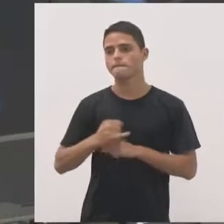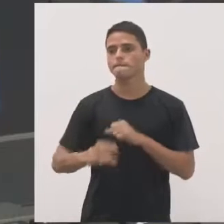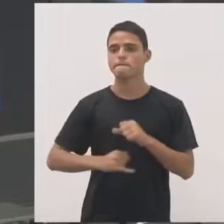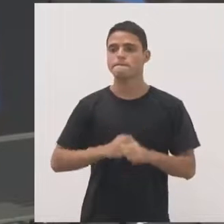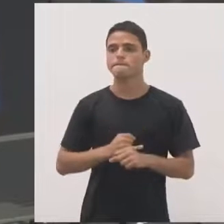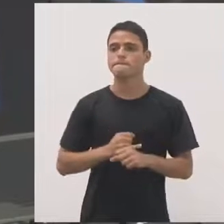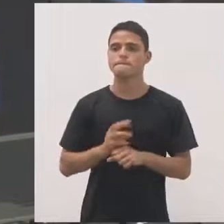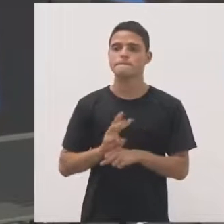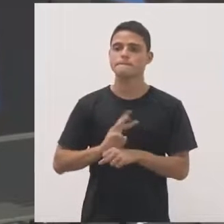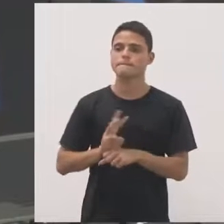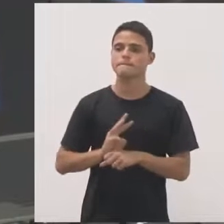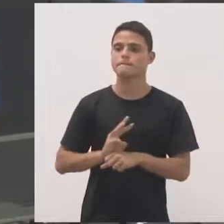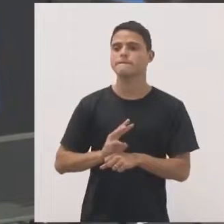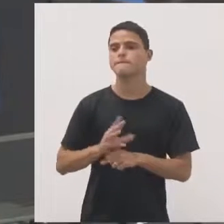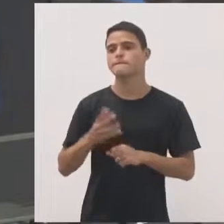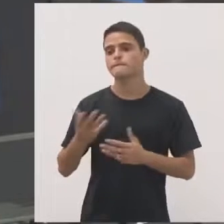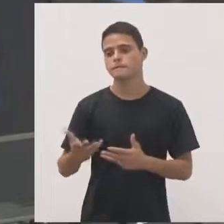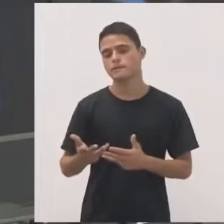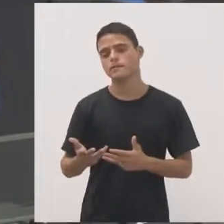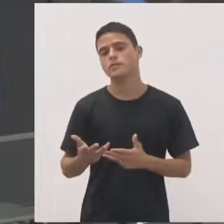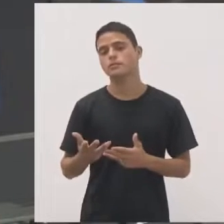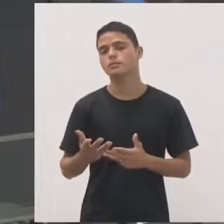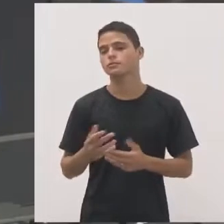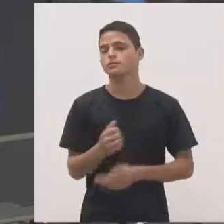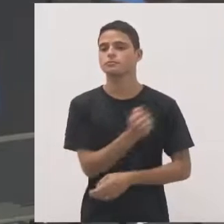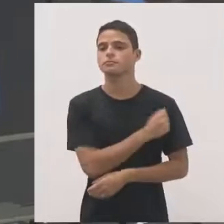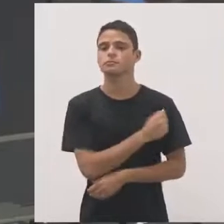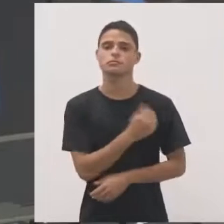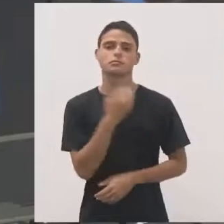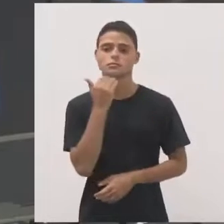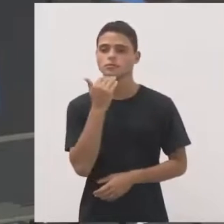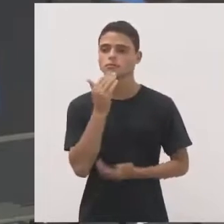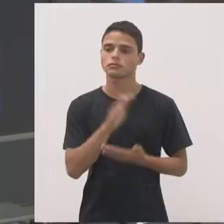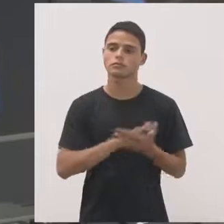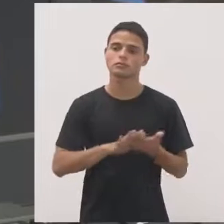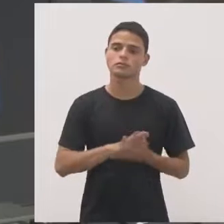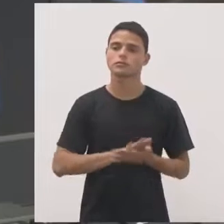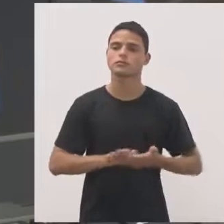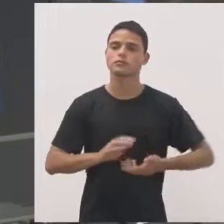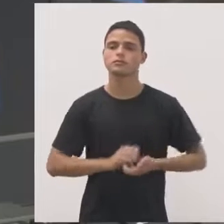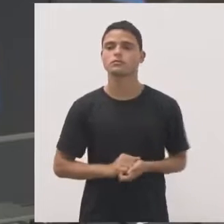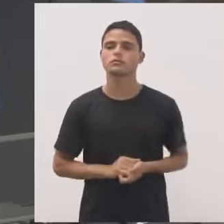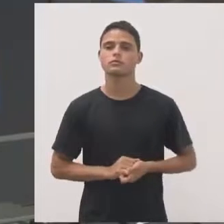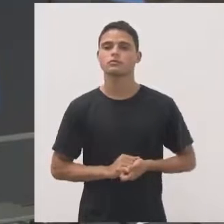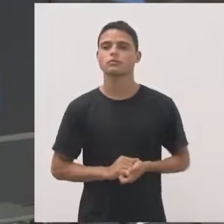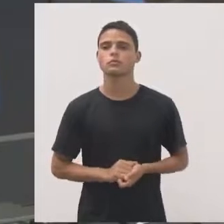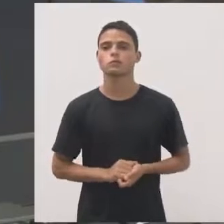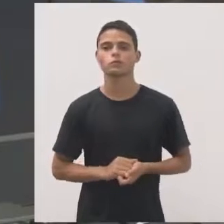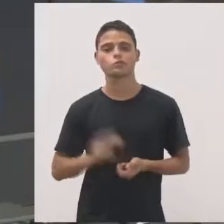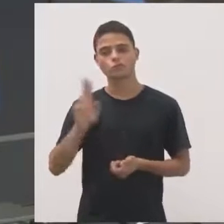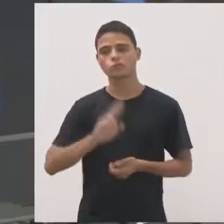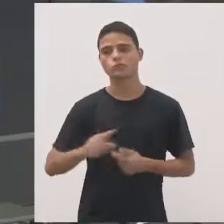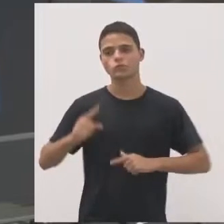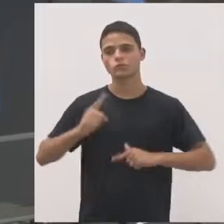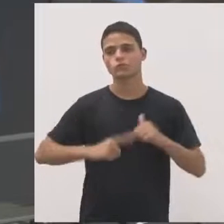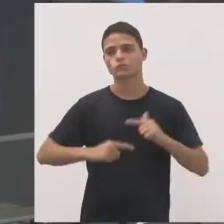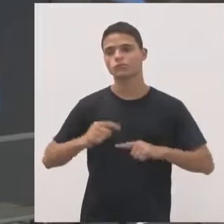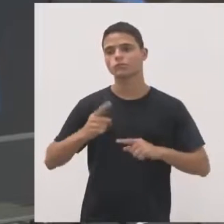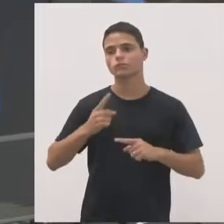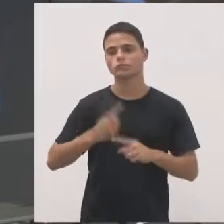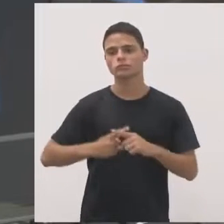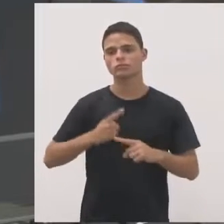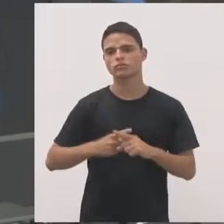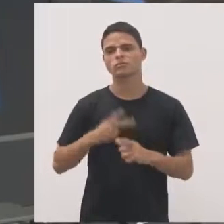o aluno não vai conseguir fazer, em tese, quase nada, né? Quase nada com esse equipamento, porque ele precisa